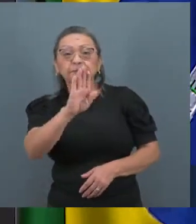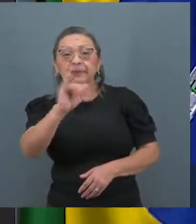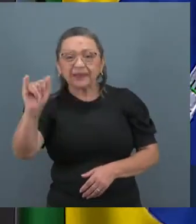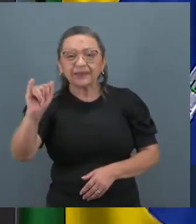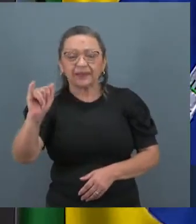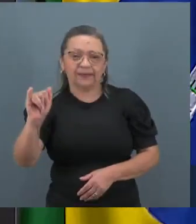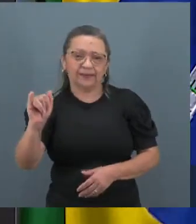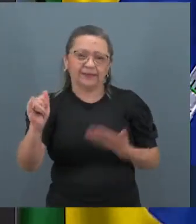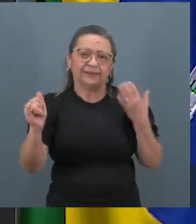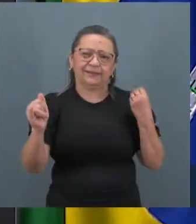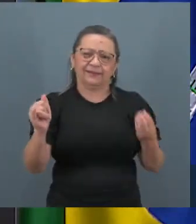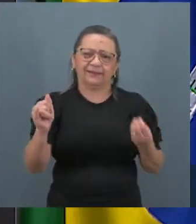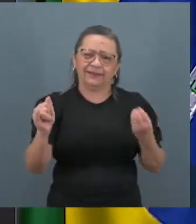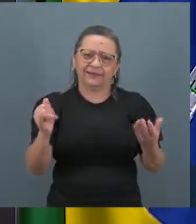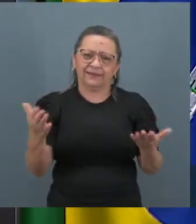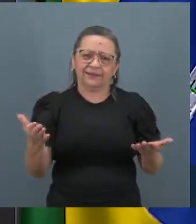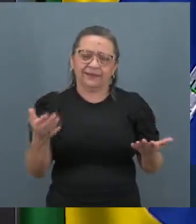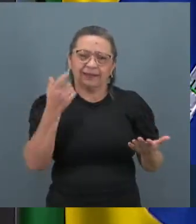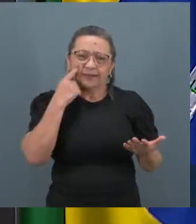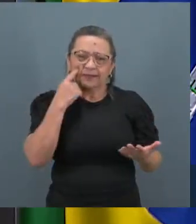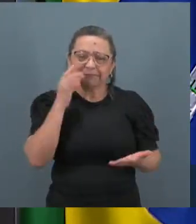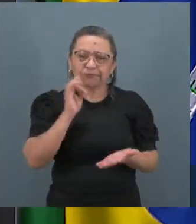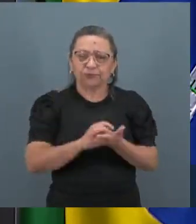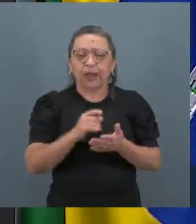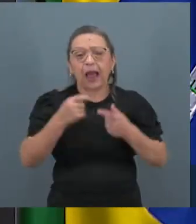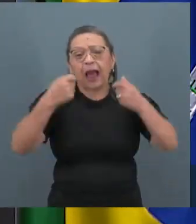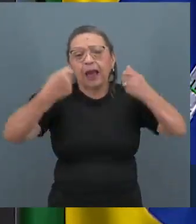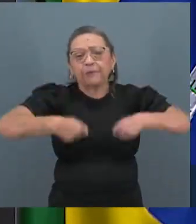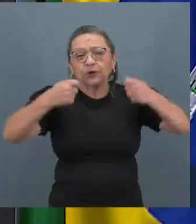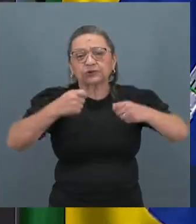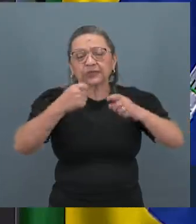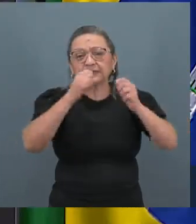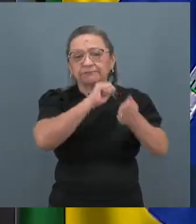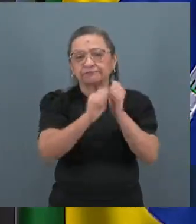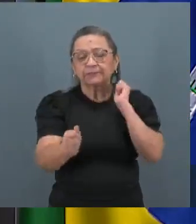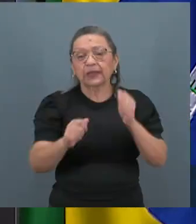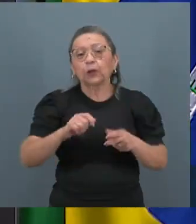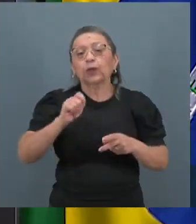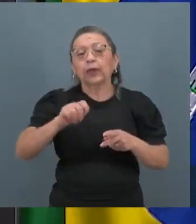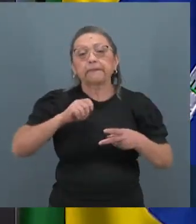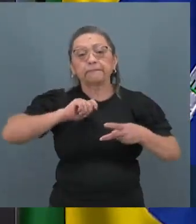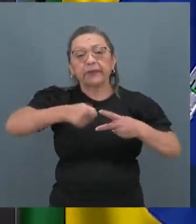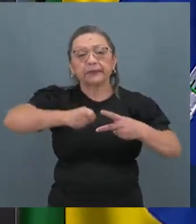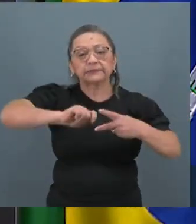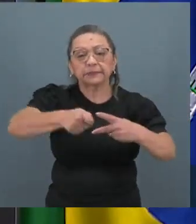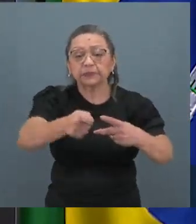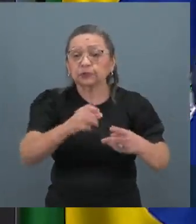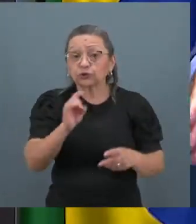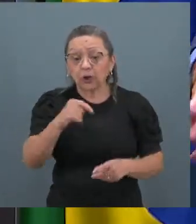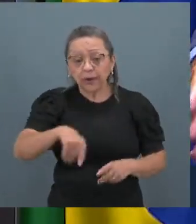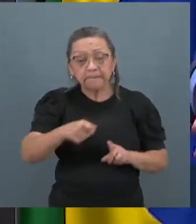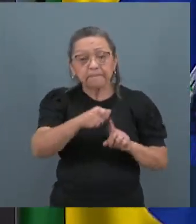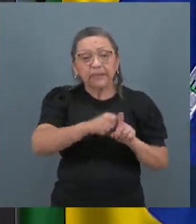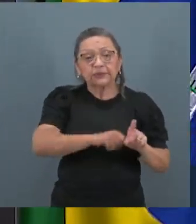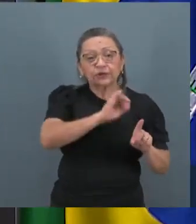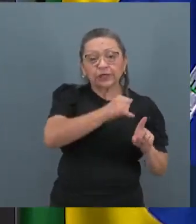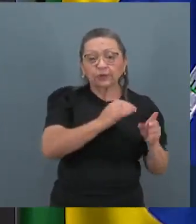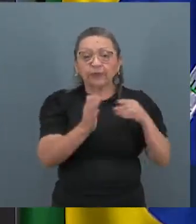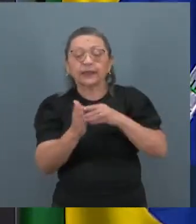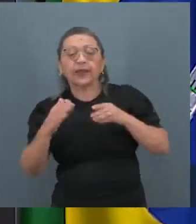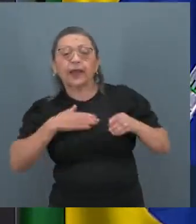bilhões, com B, de reais em apostas esportivas via Pix, apenas entre janeiro e agosto desse